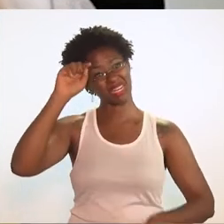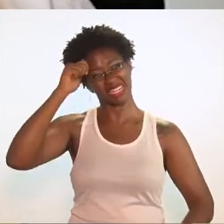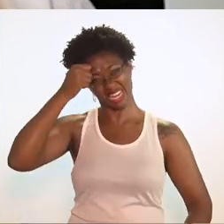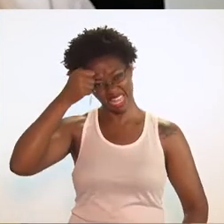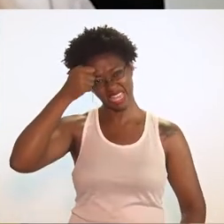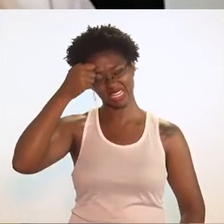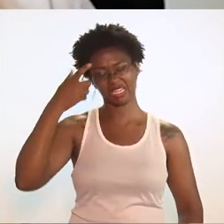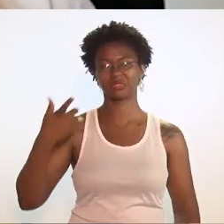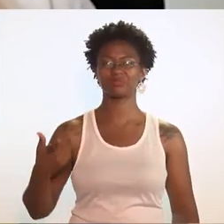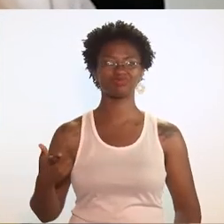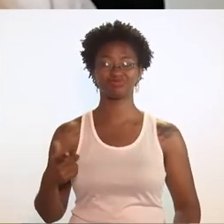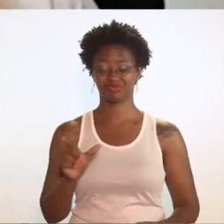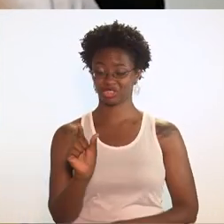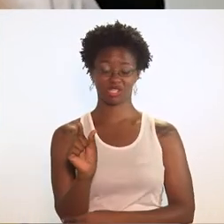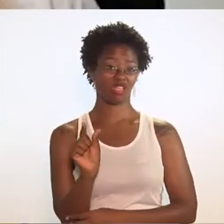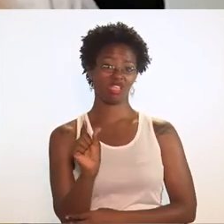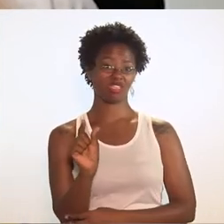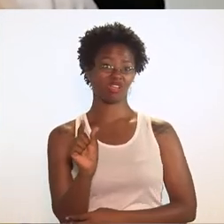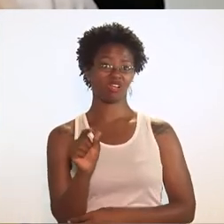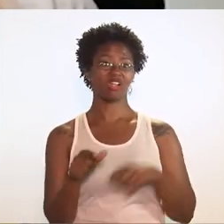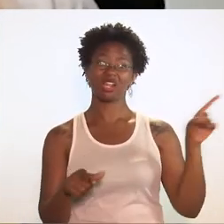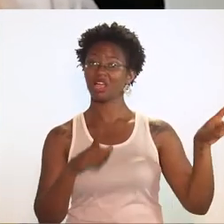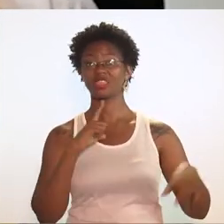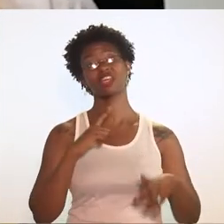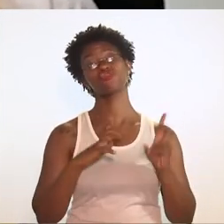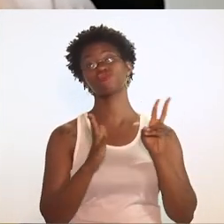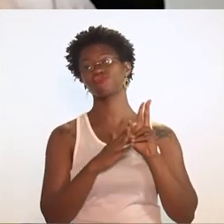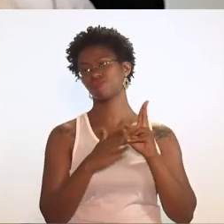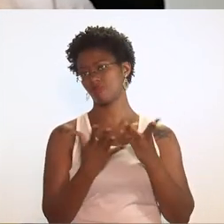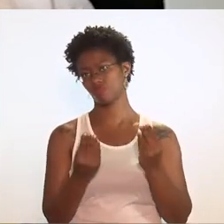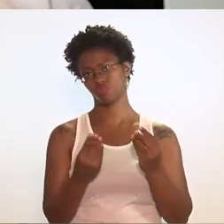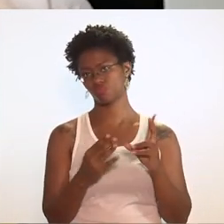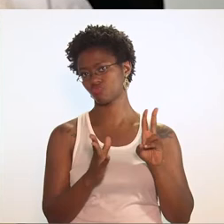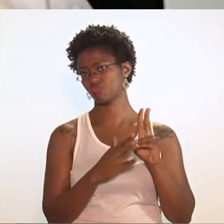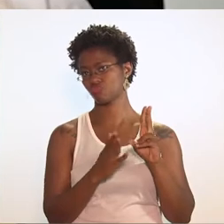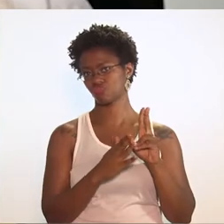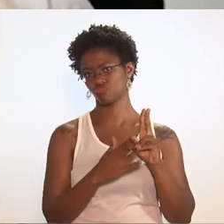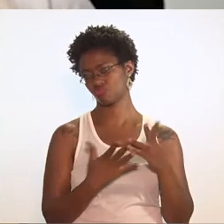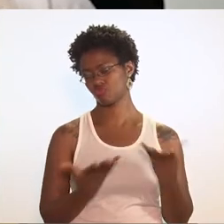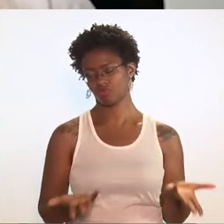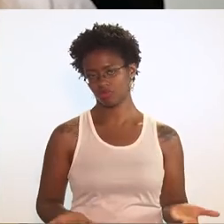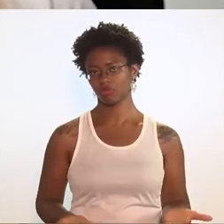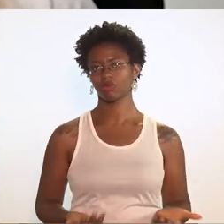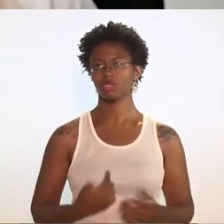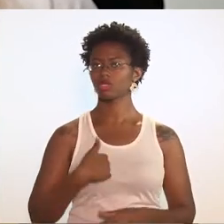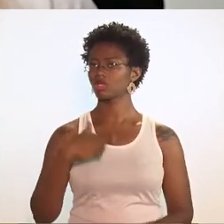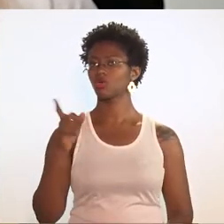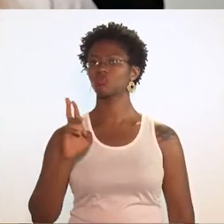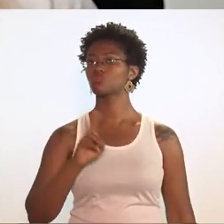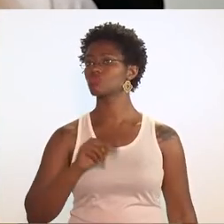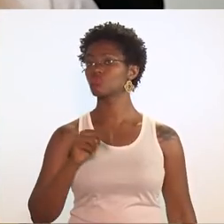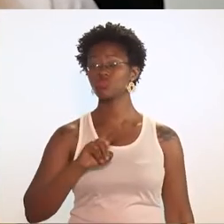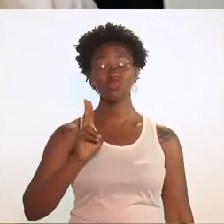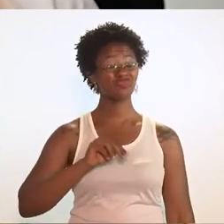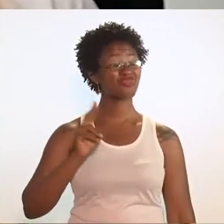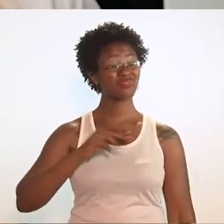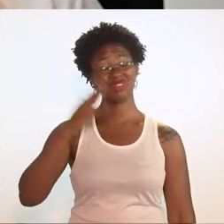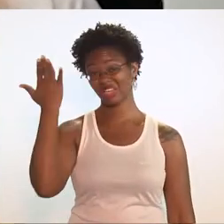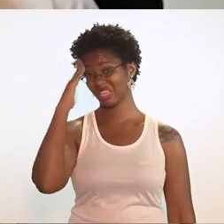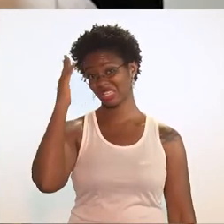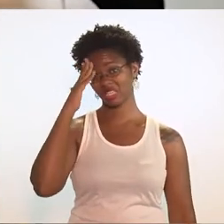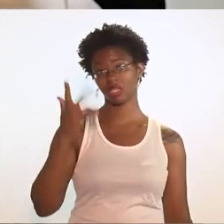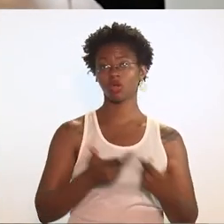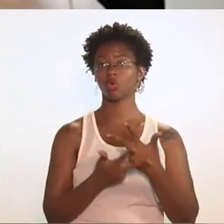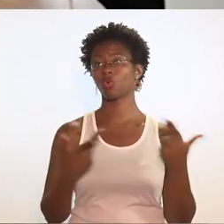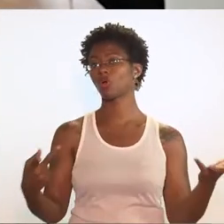negritude, ela é muito pequena. Lá nós temos muito indígenas, né? E eu nunca